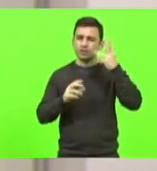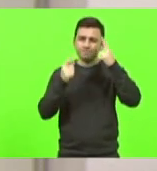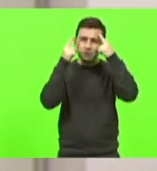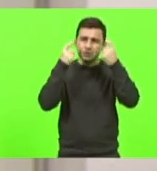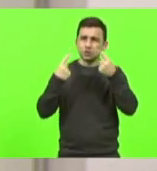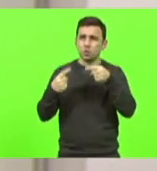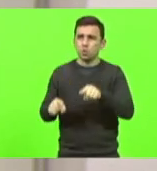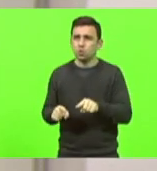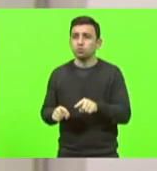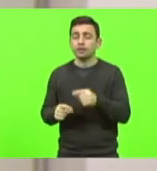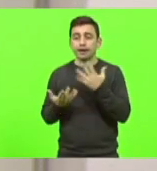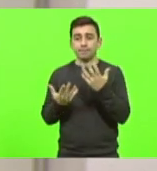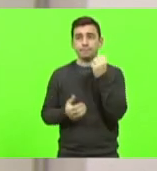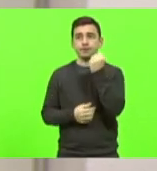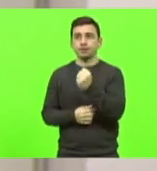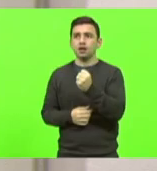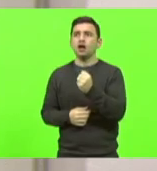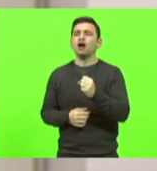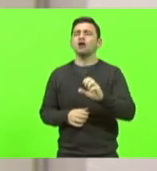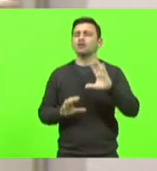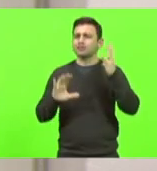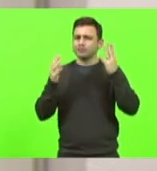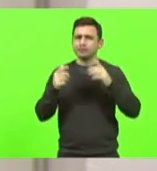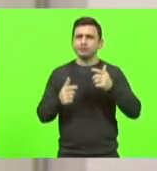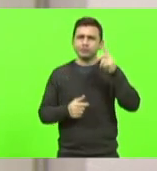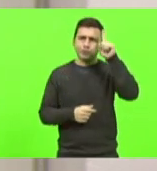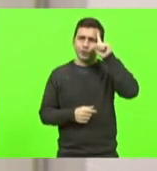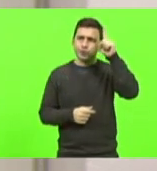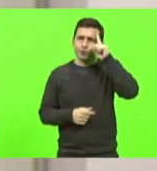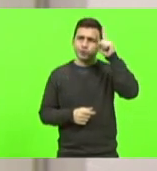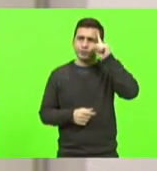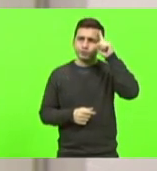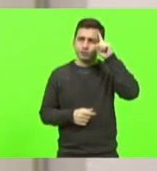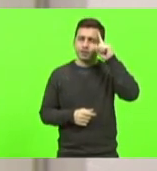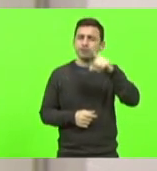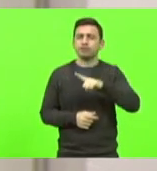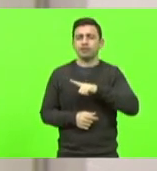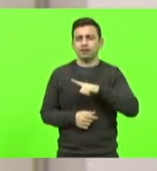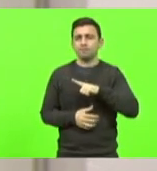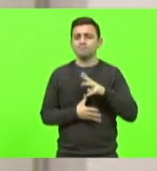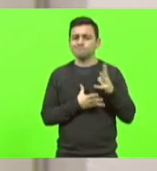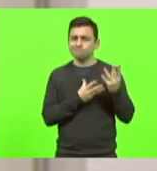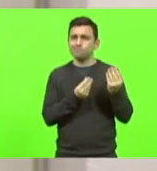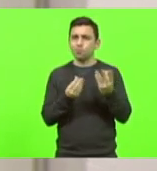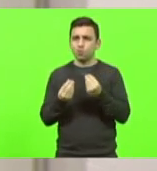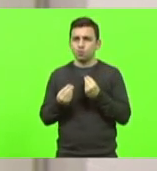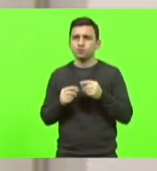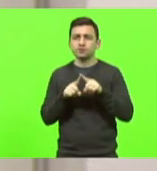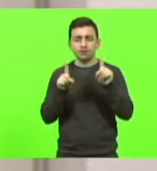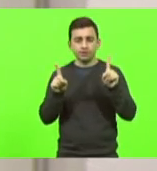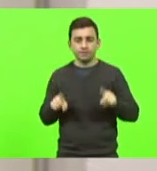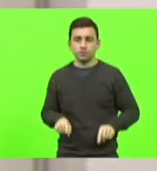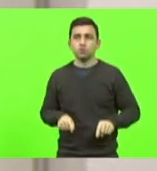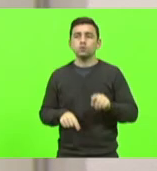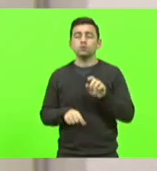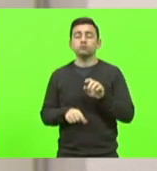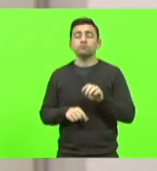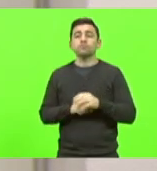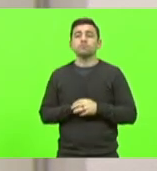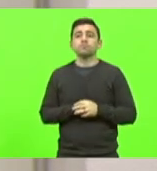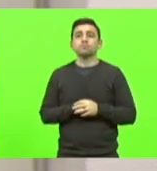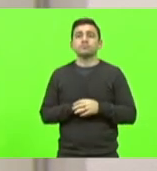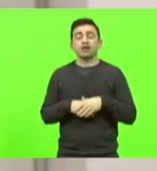tentativas de homicídio como ocorre em todos os dias e são relatados por diversos servidores estado afora